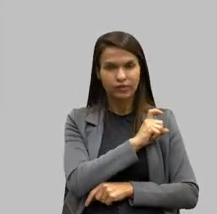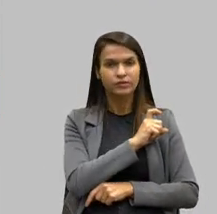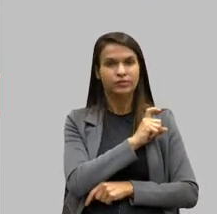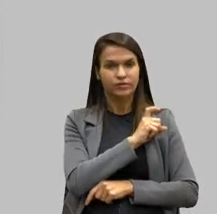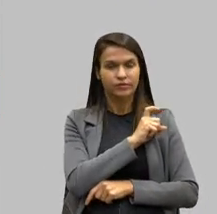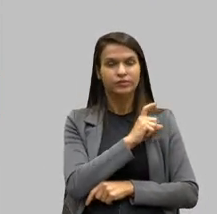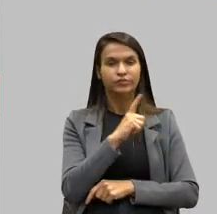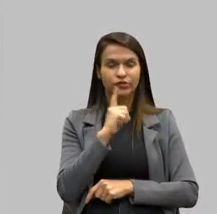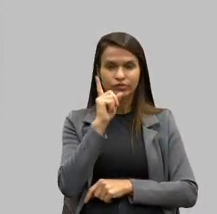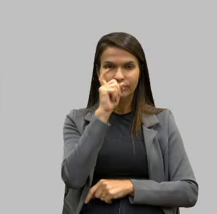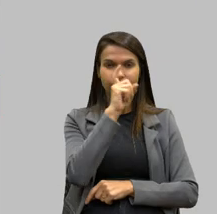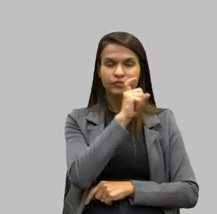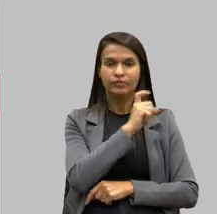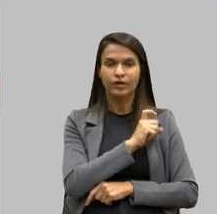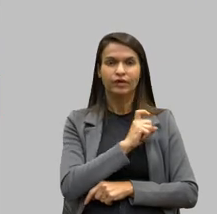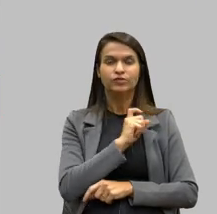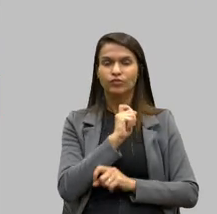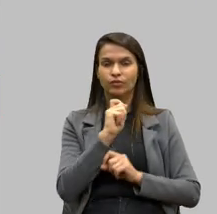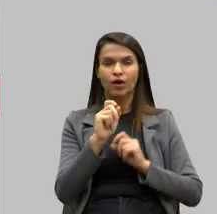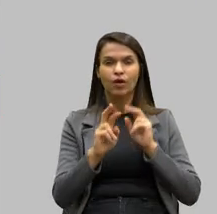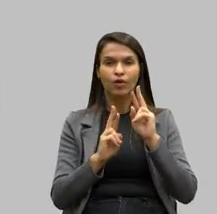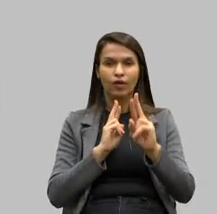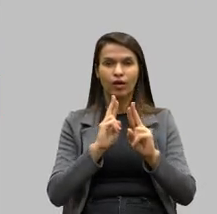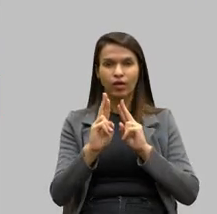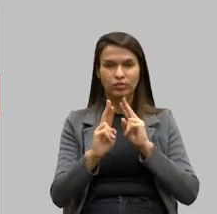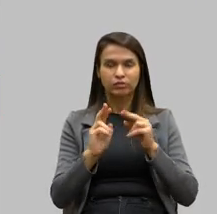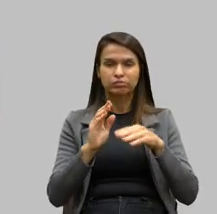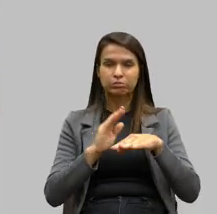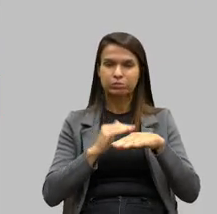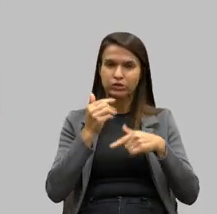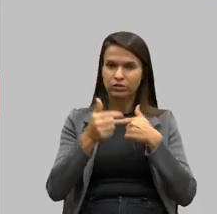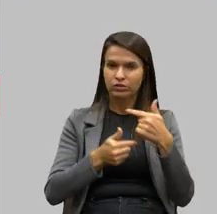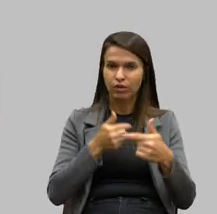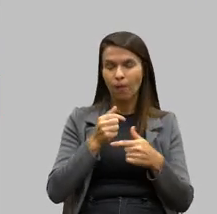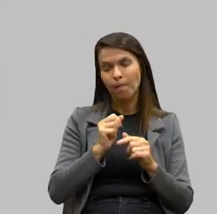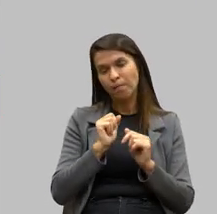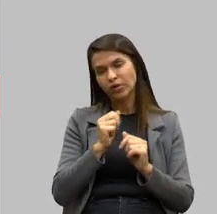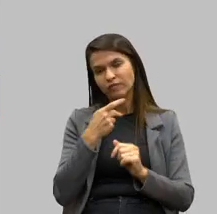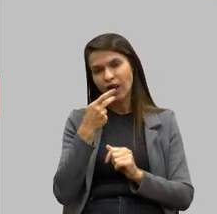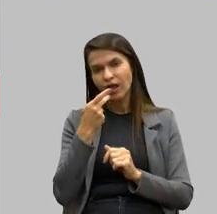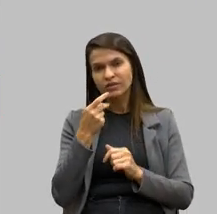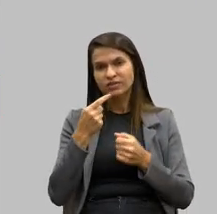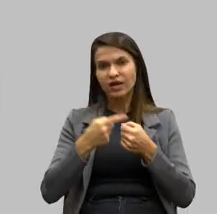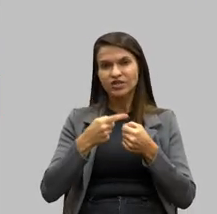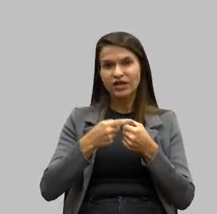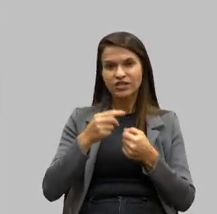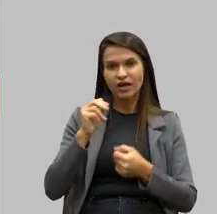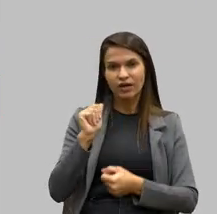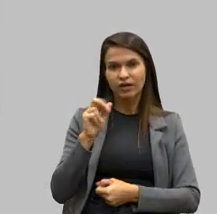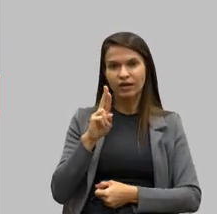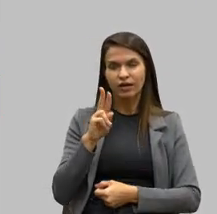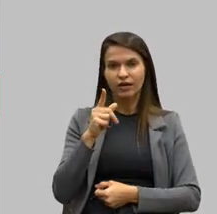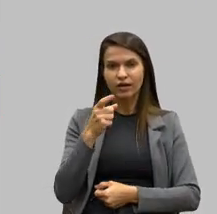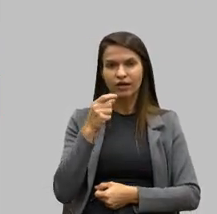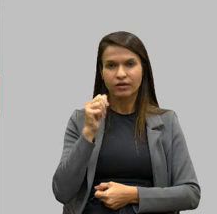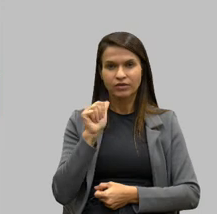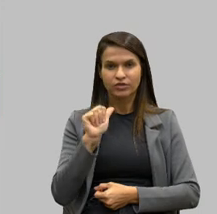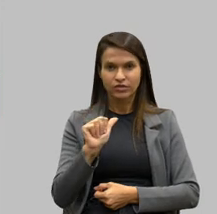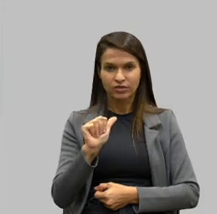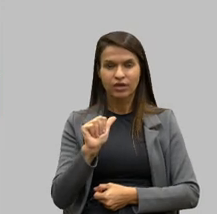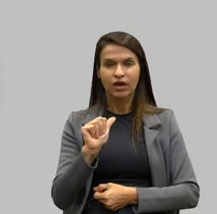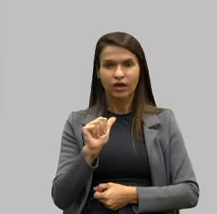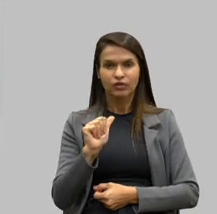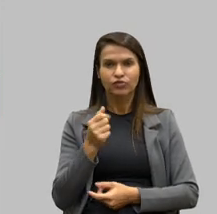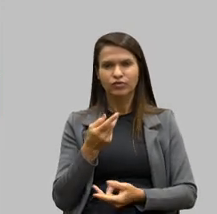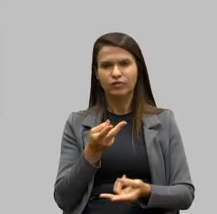dificuldades com relação à questão de mão de obra. Posso citar aqui Araxá. Se a gente for no Cine hoje de Araxá, nós vamos